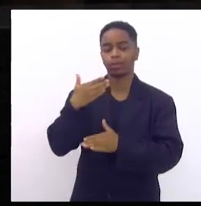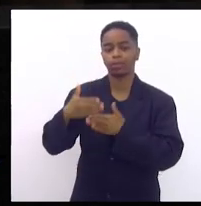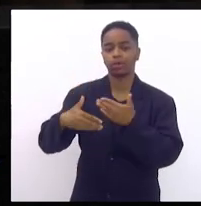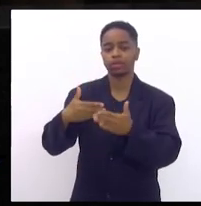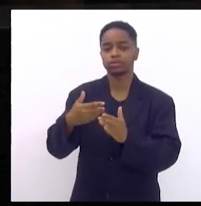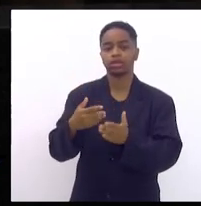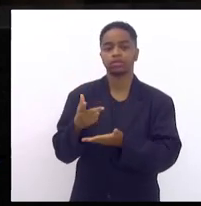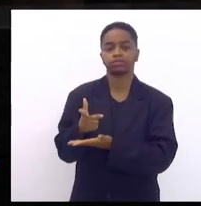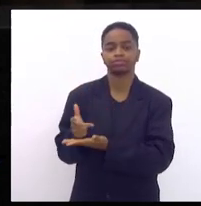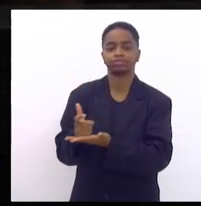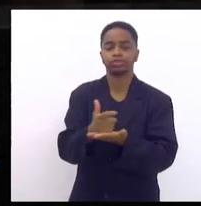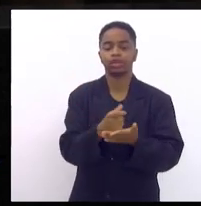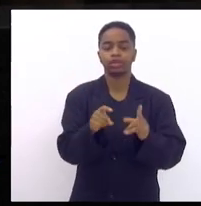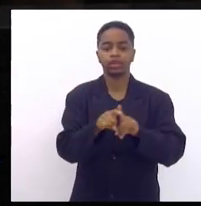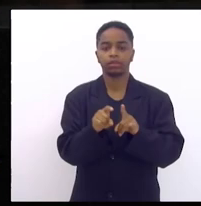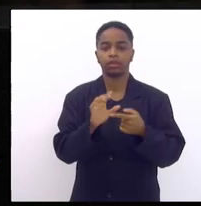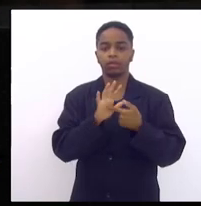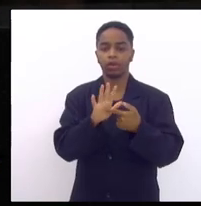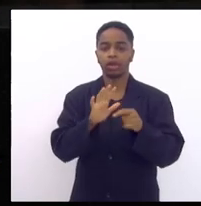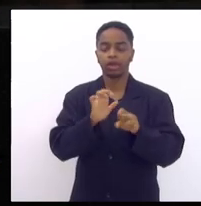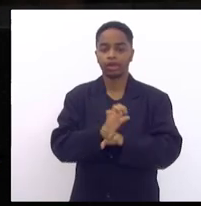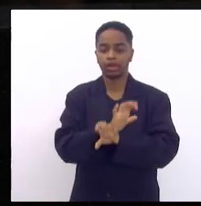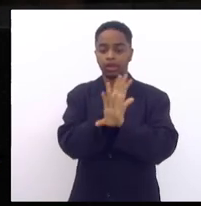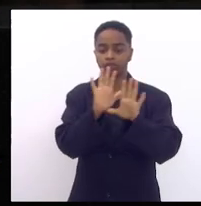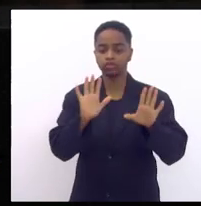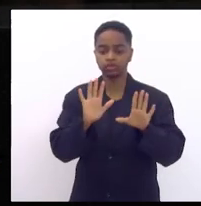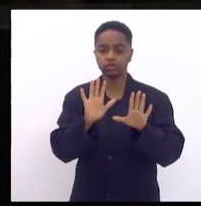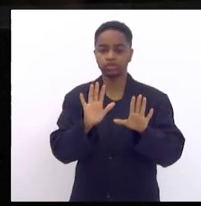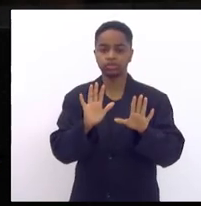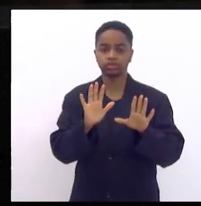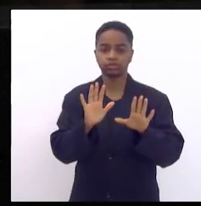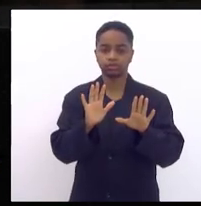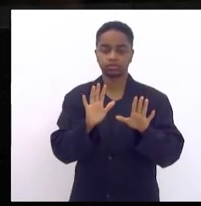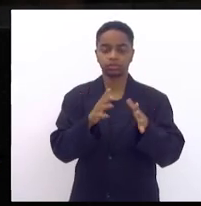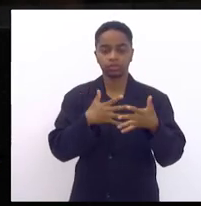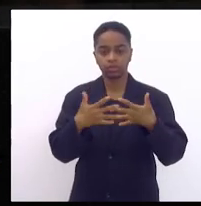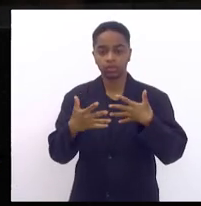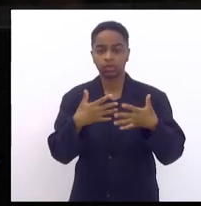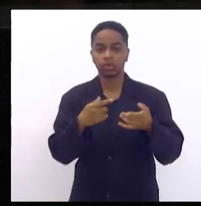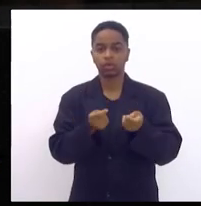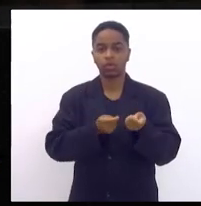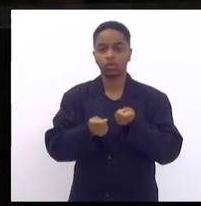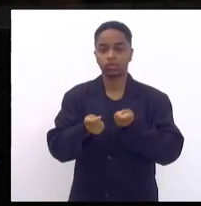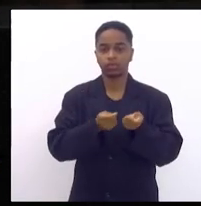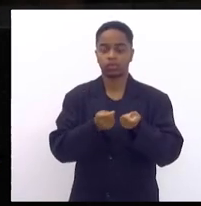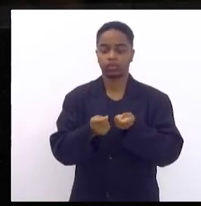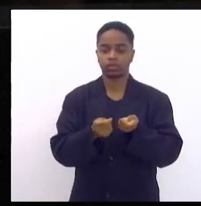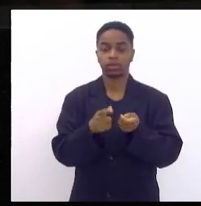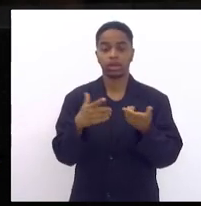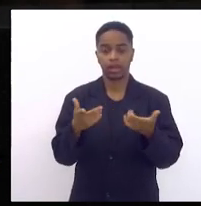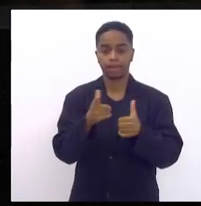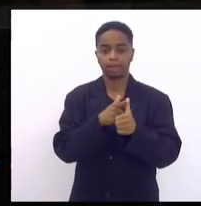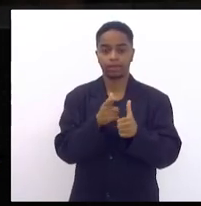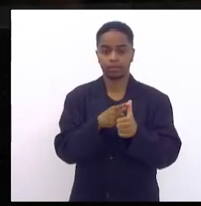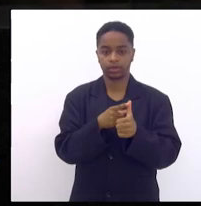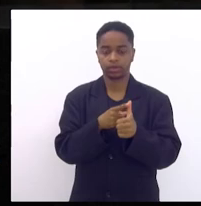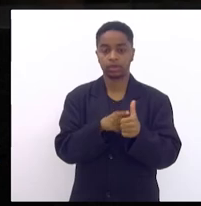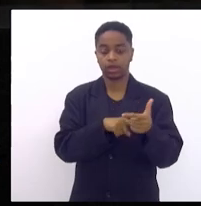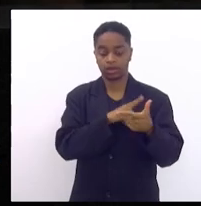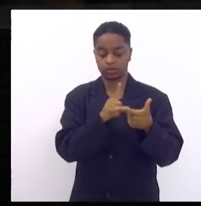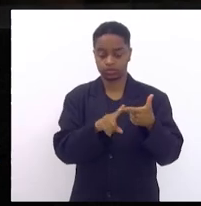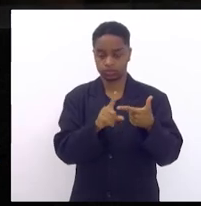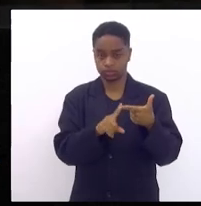também maior transparência e controle. Essa é a primeira vertente. A segunda